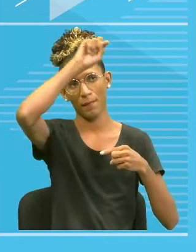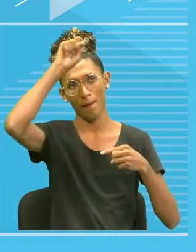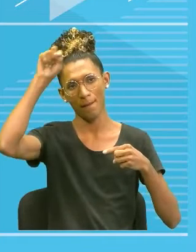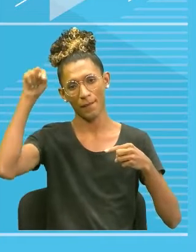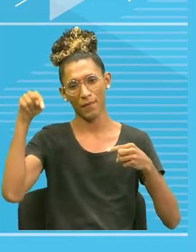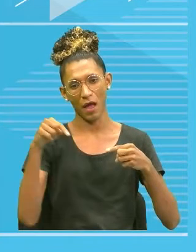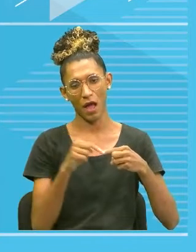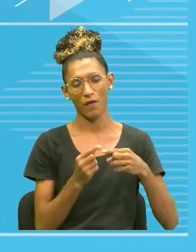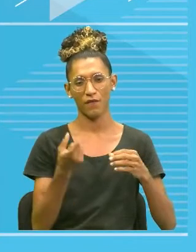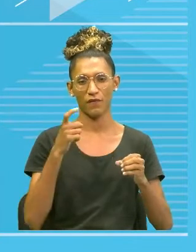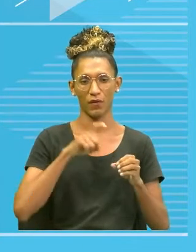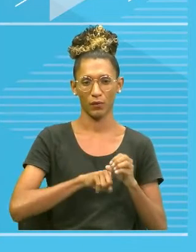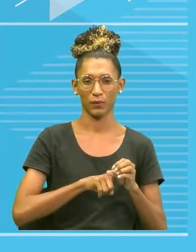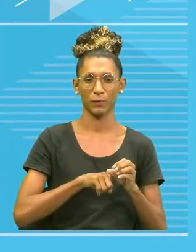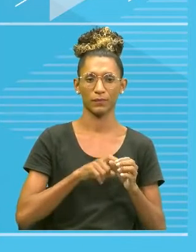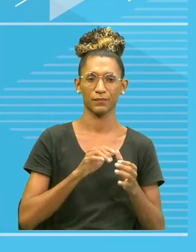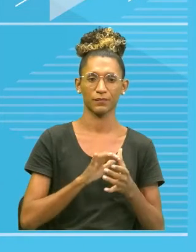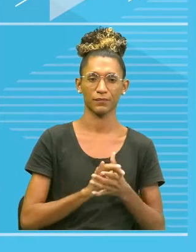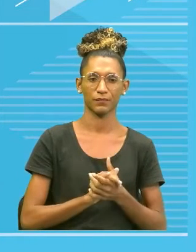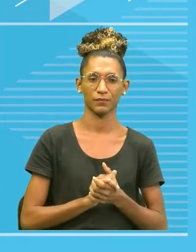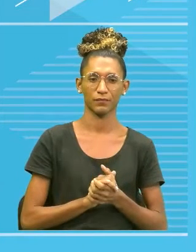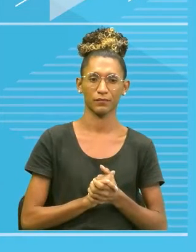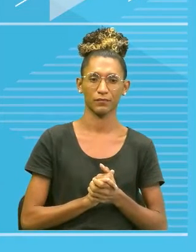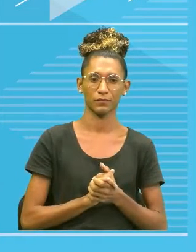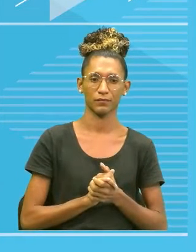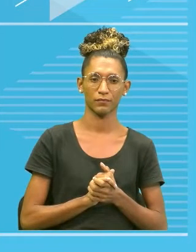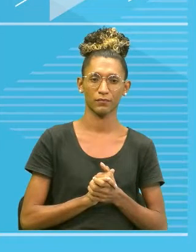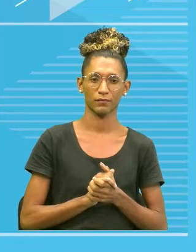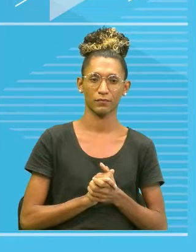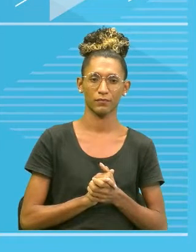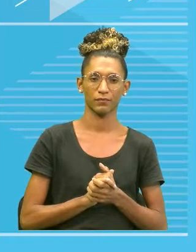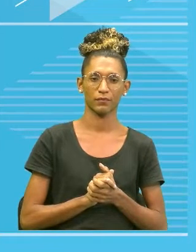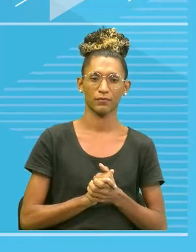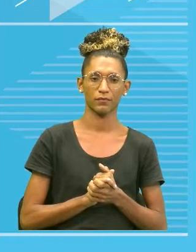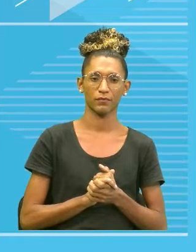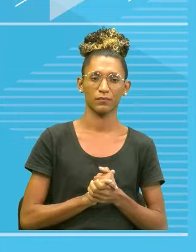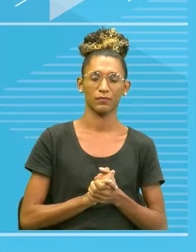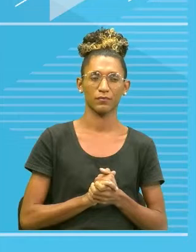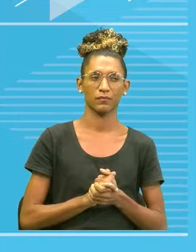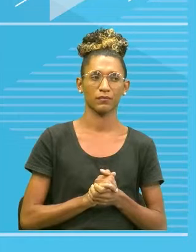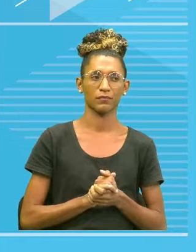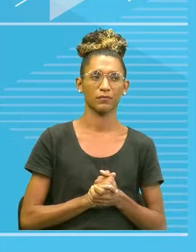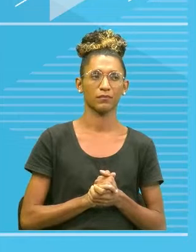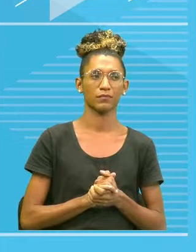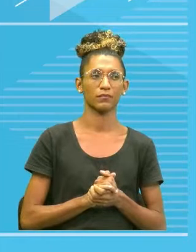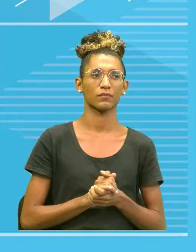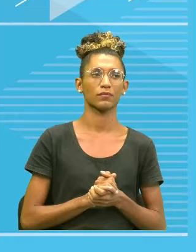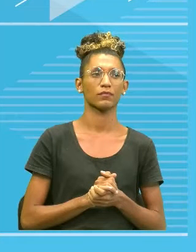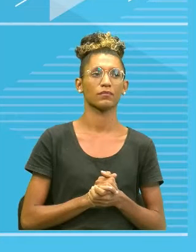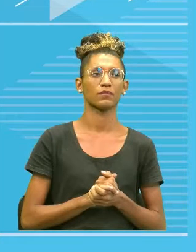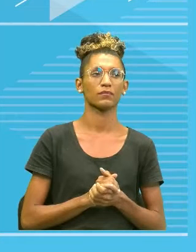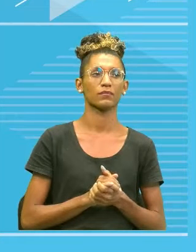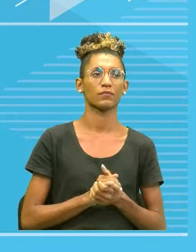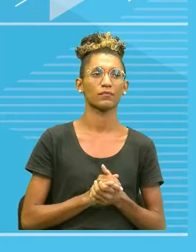onde o trabalho realizado é a soma algébrica dos trabalhos realizados nas diferentes